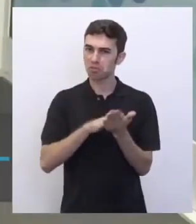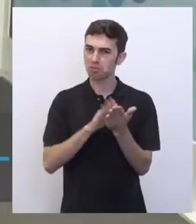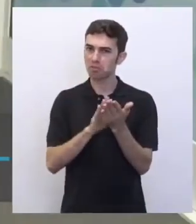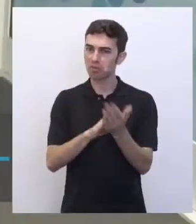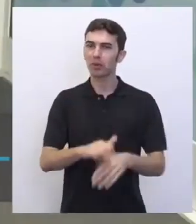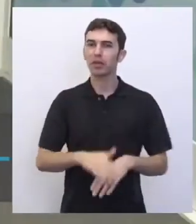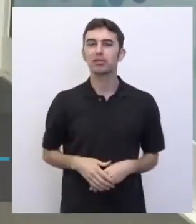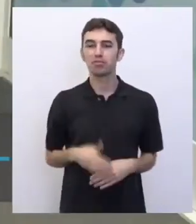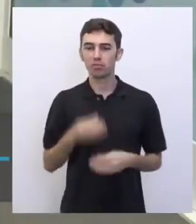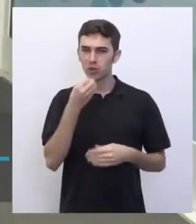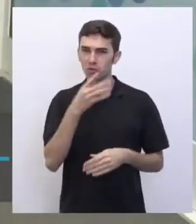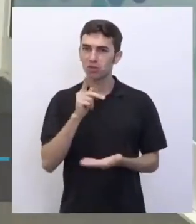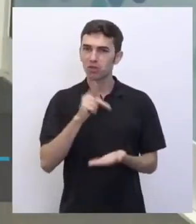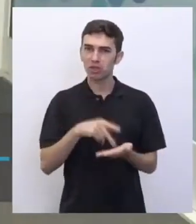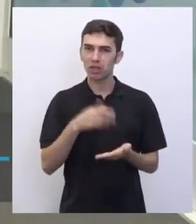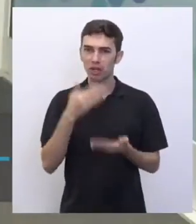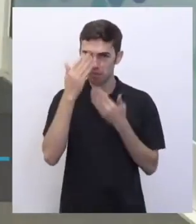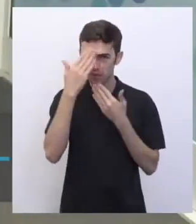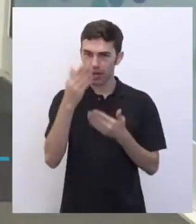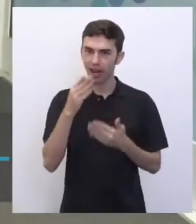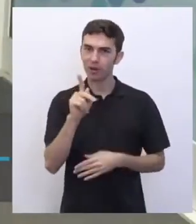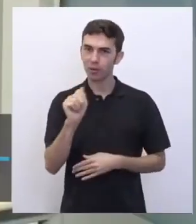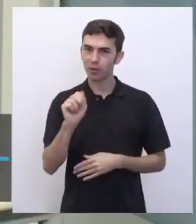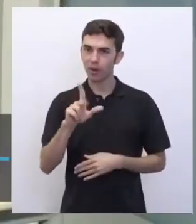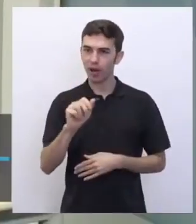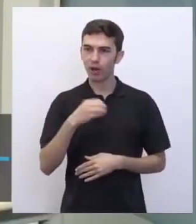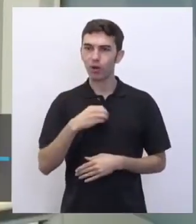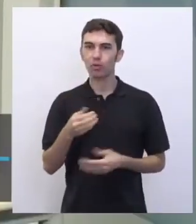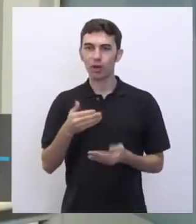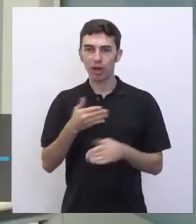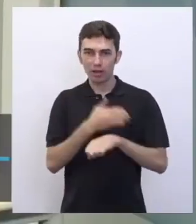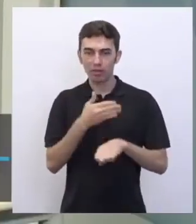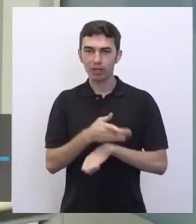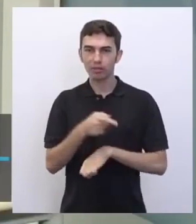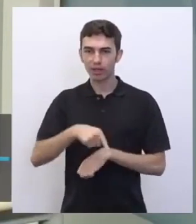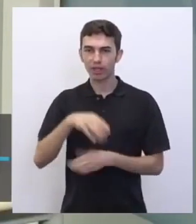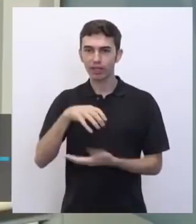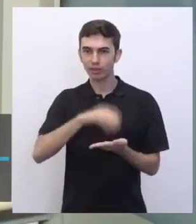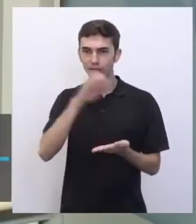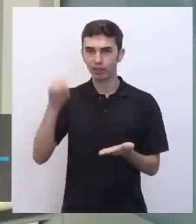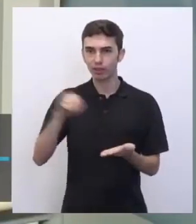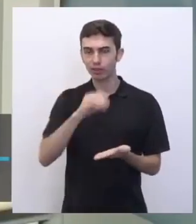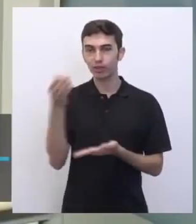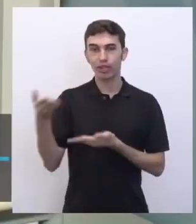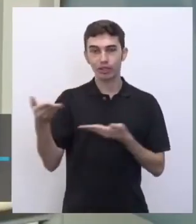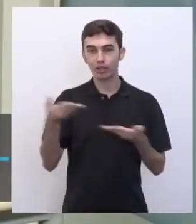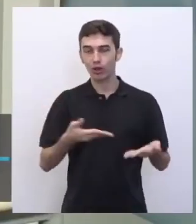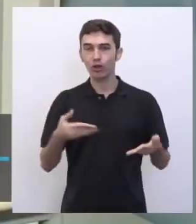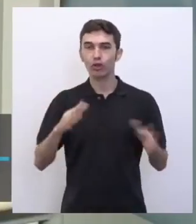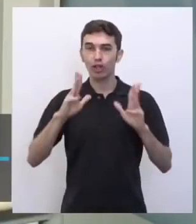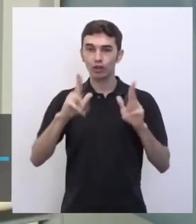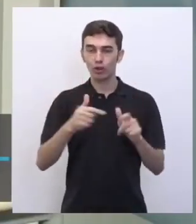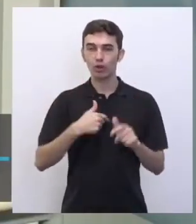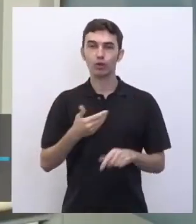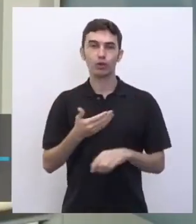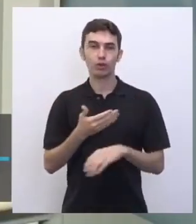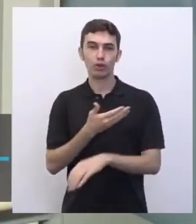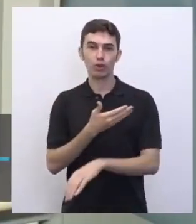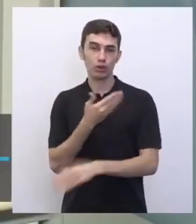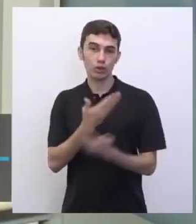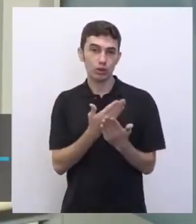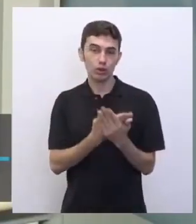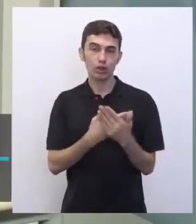bom mesmo, muito obrigada, Paulo Guedes, por sua participação aqui no Centro de Mídias e convidamos todos os nossos estudantes